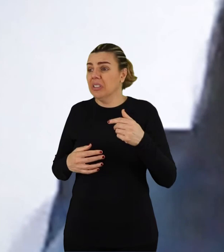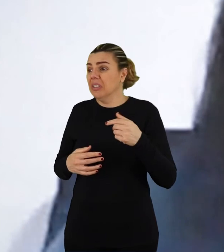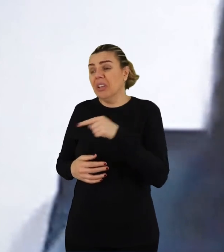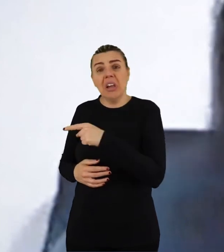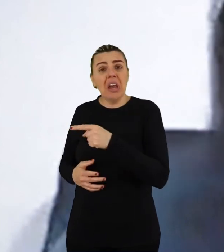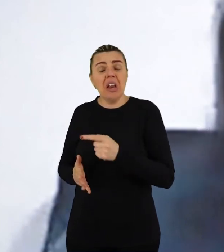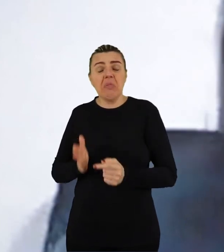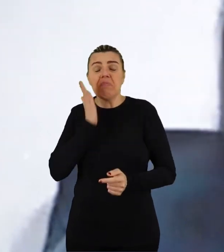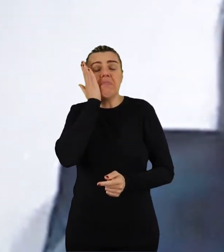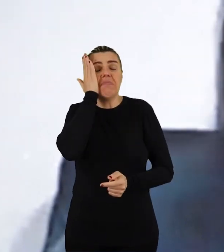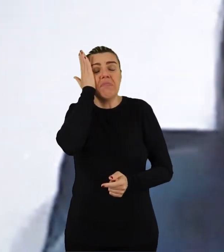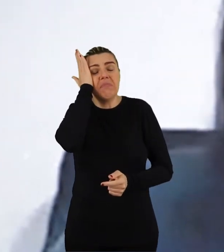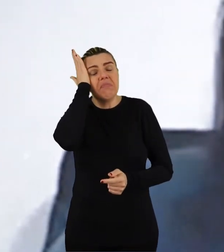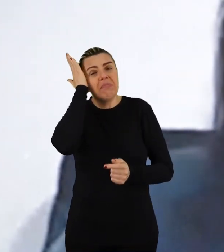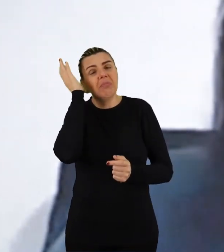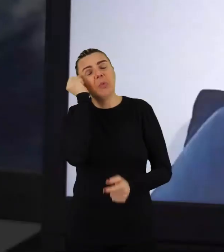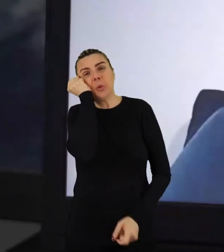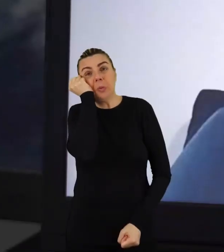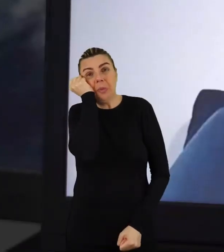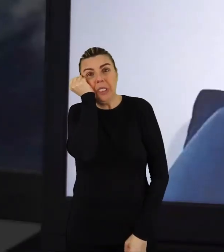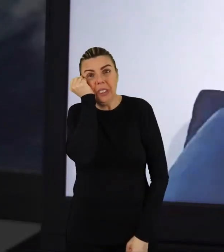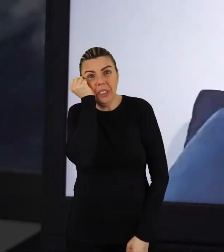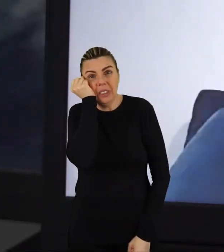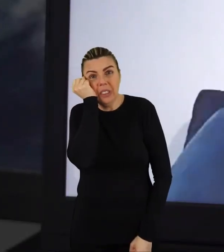pegou no sono e